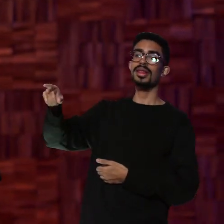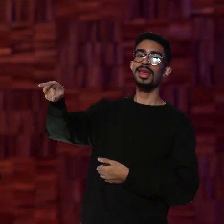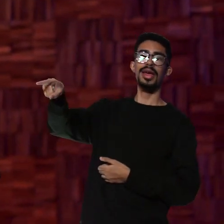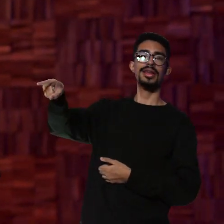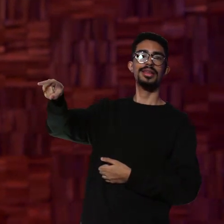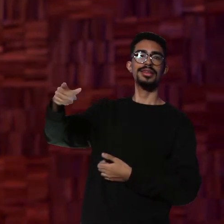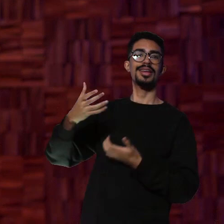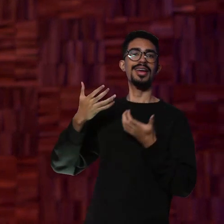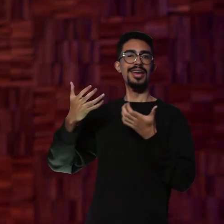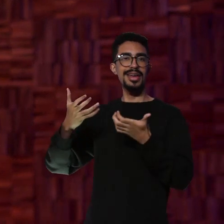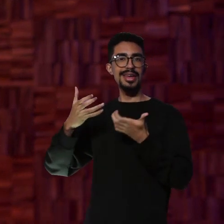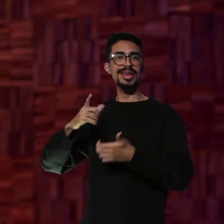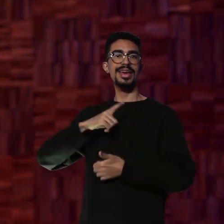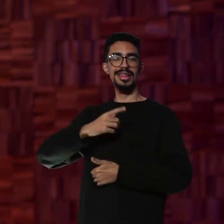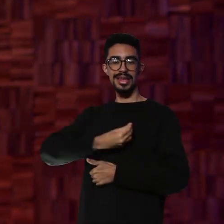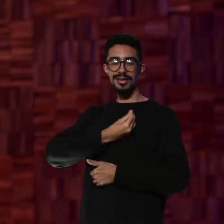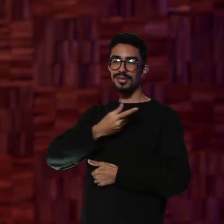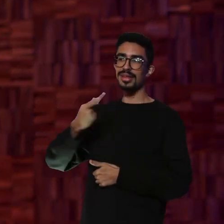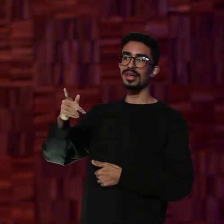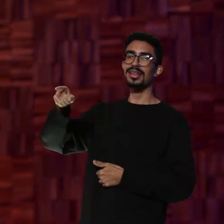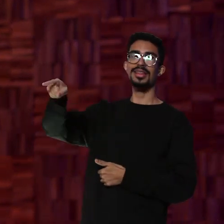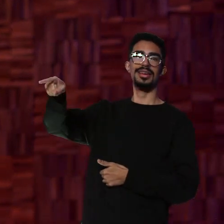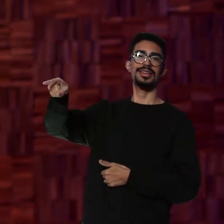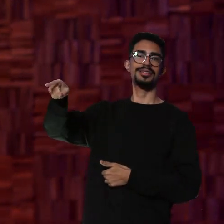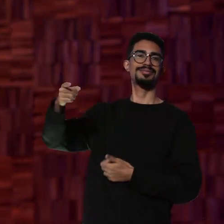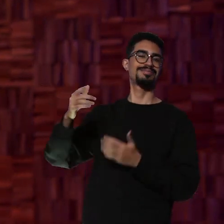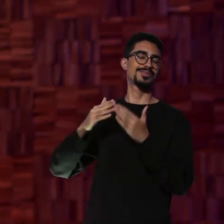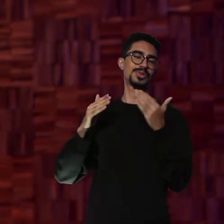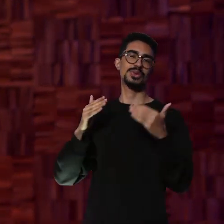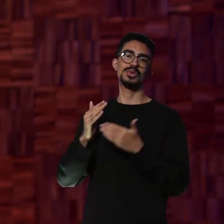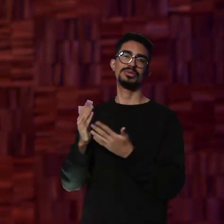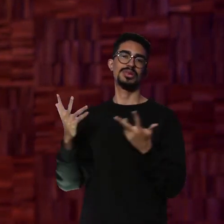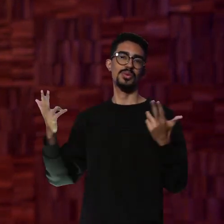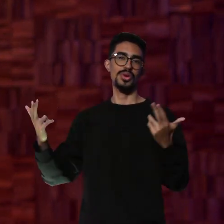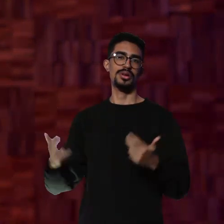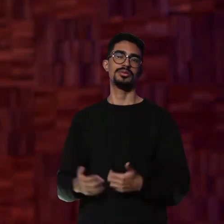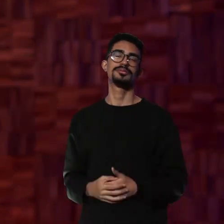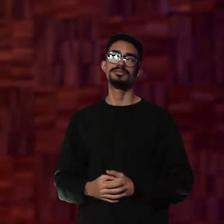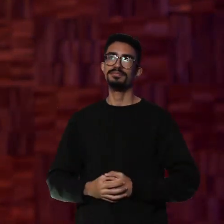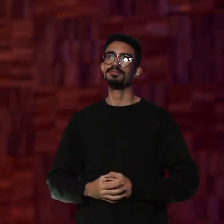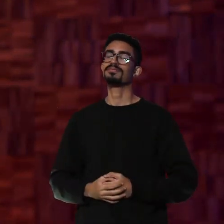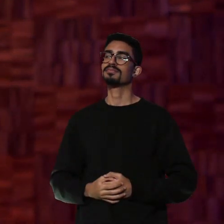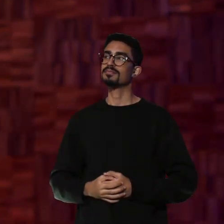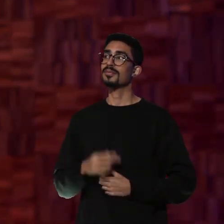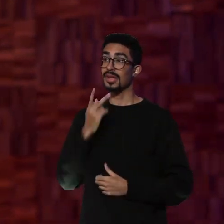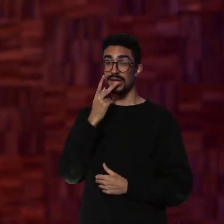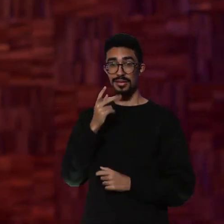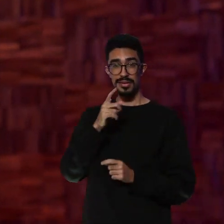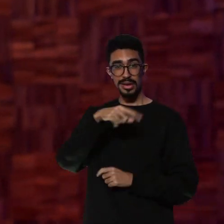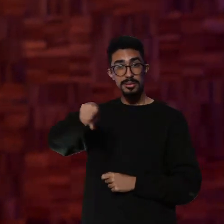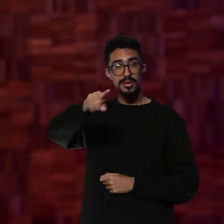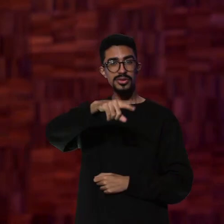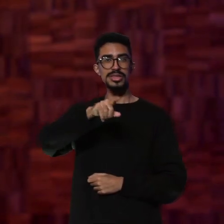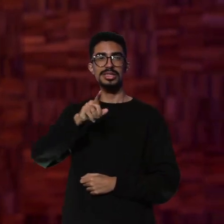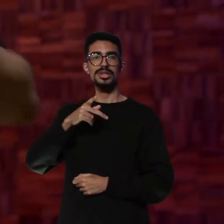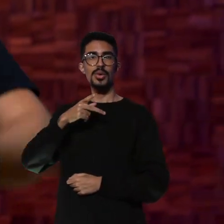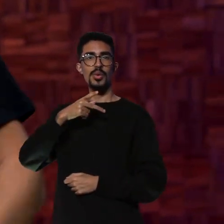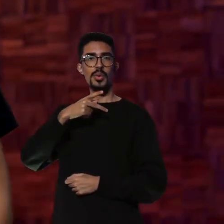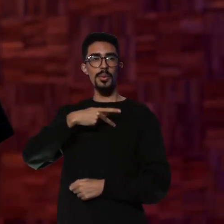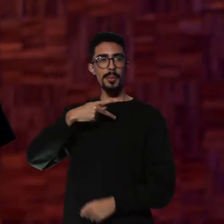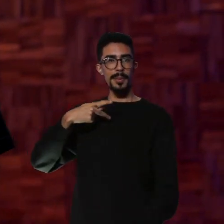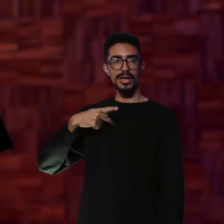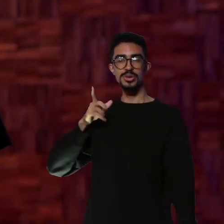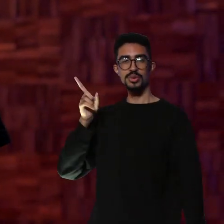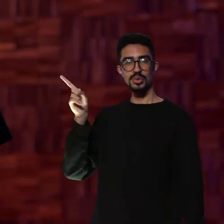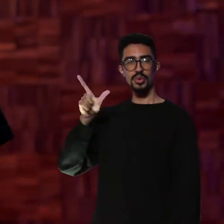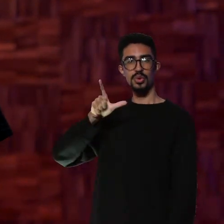Michel. E está tudo bem. E a gente se complementa. Com os outros pastores, com os líderes aqui,